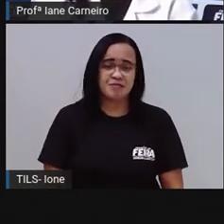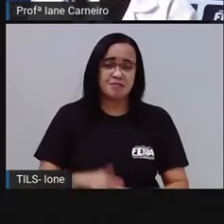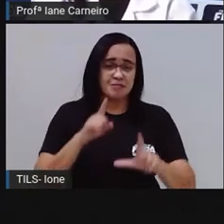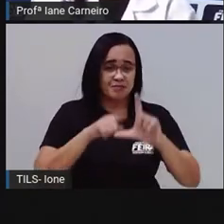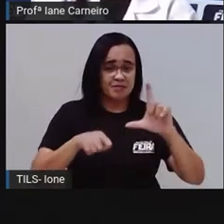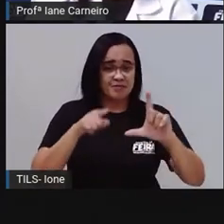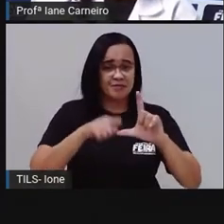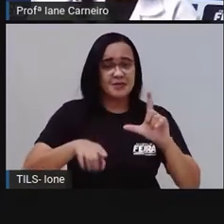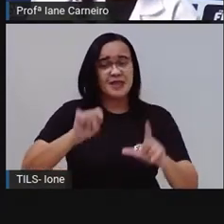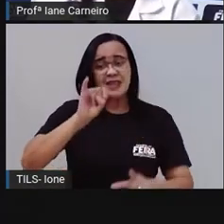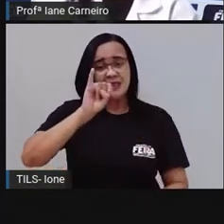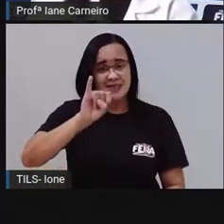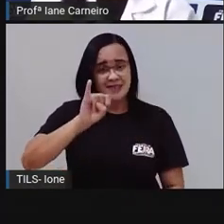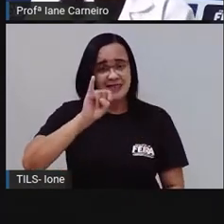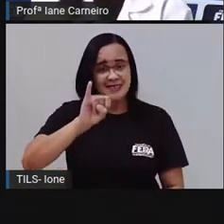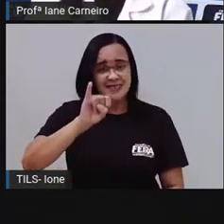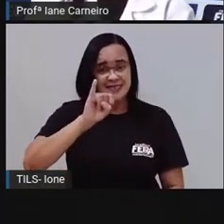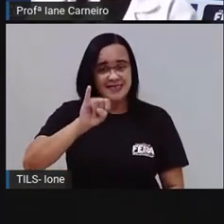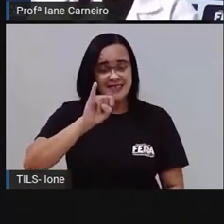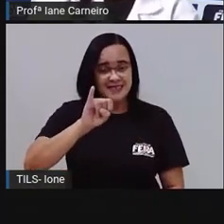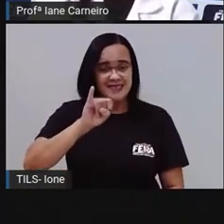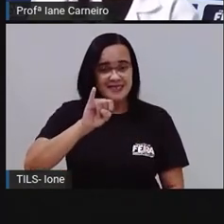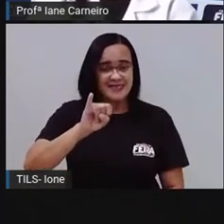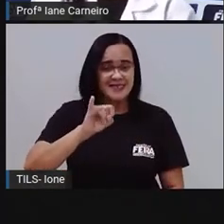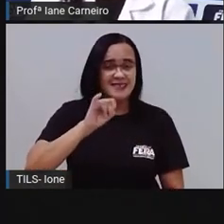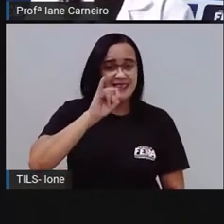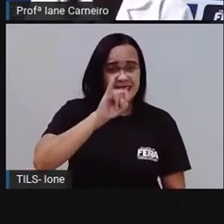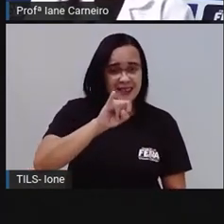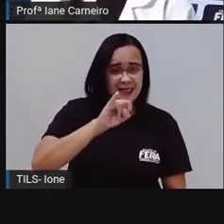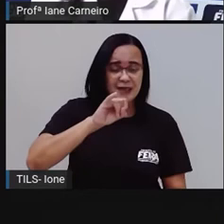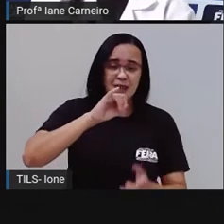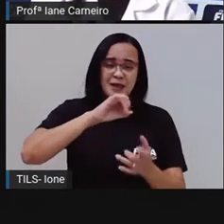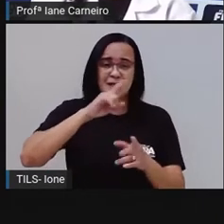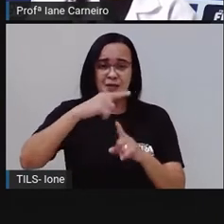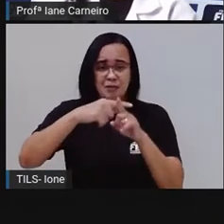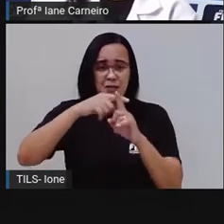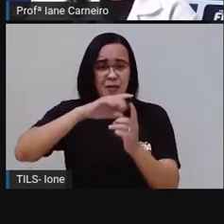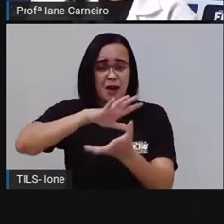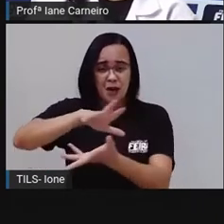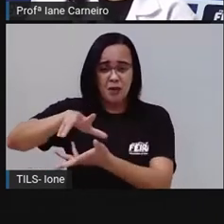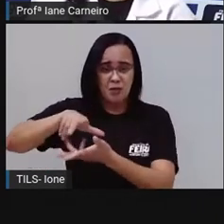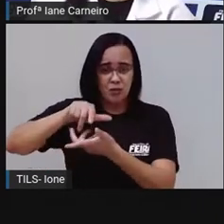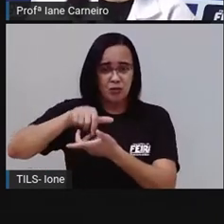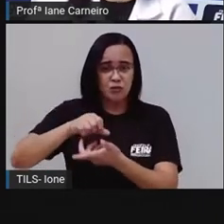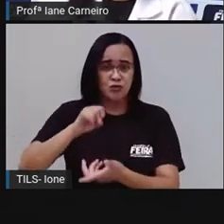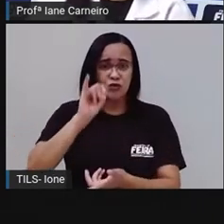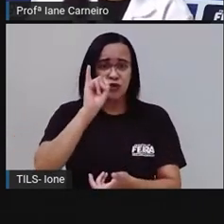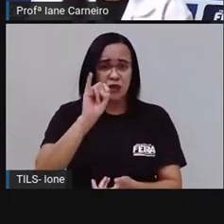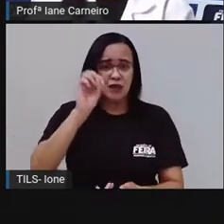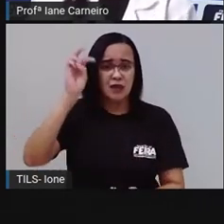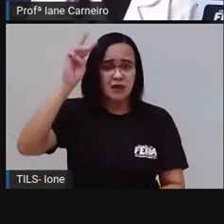A letra I. I mais mundo, e mundo.